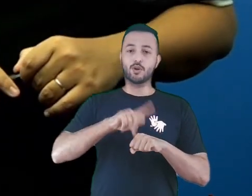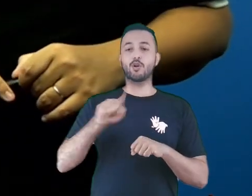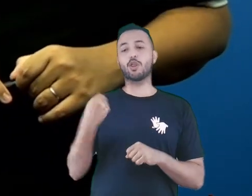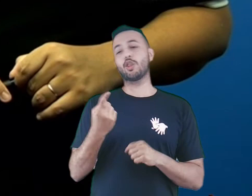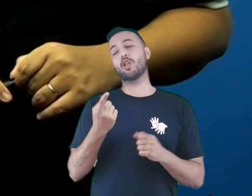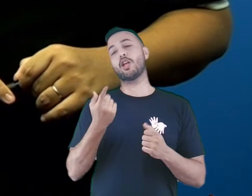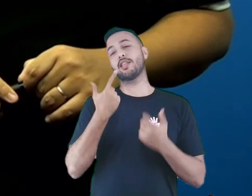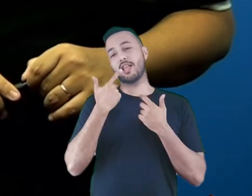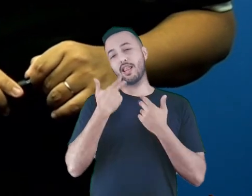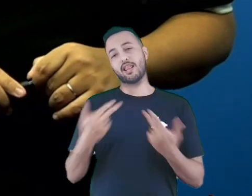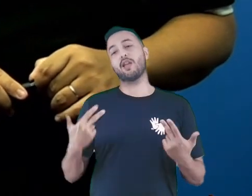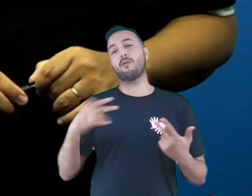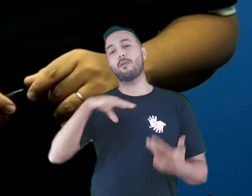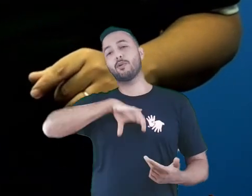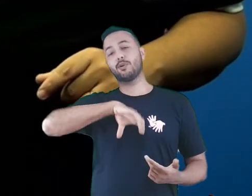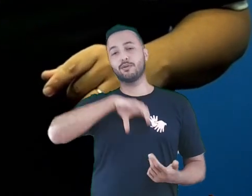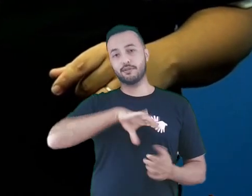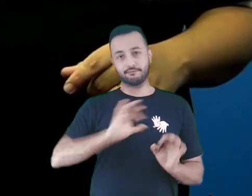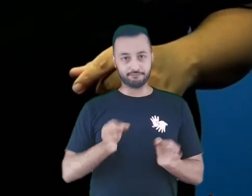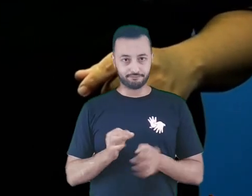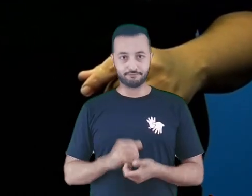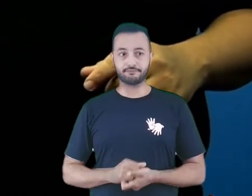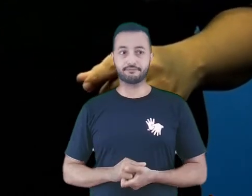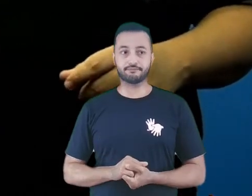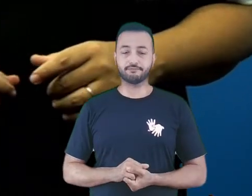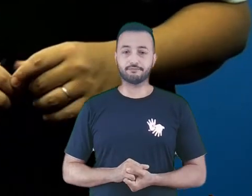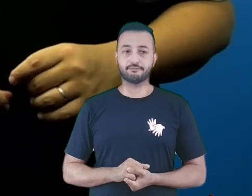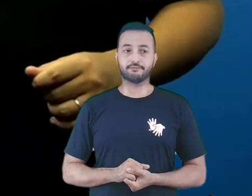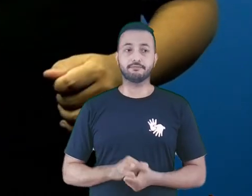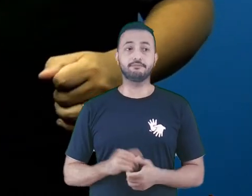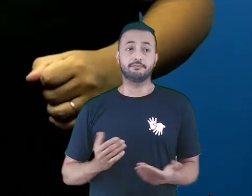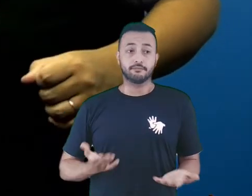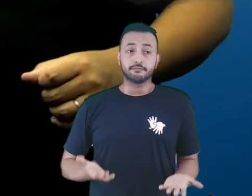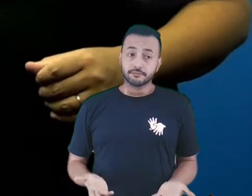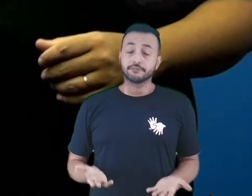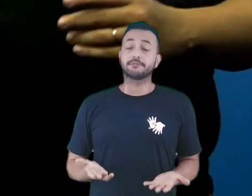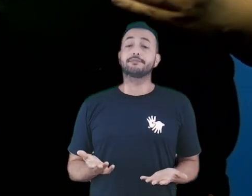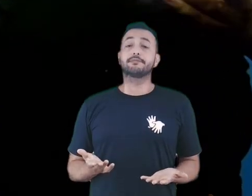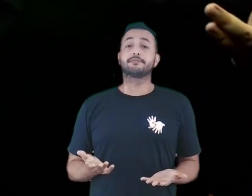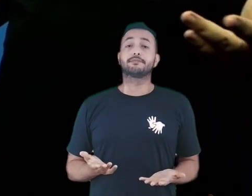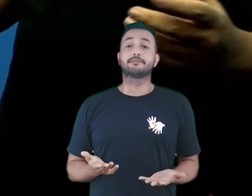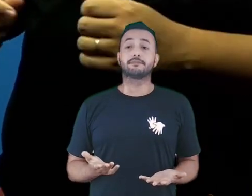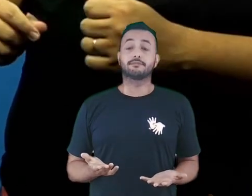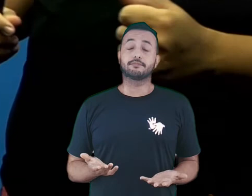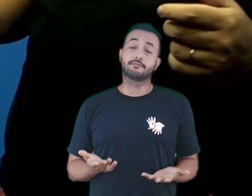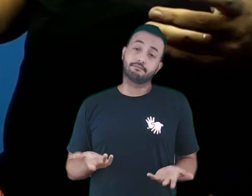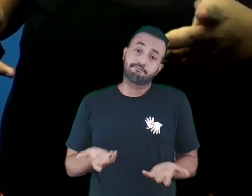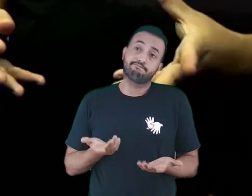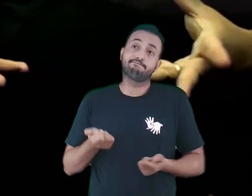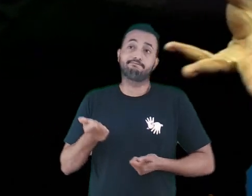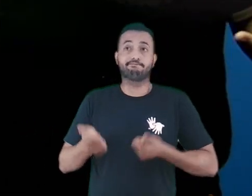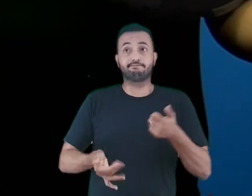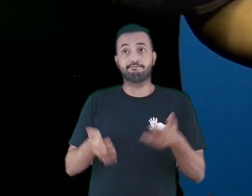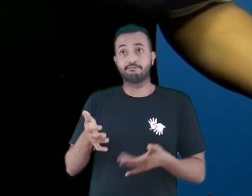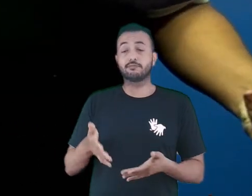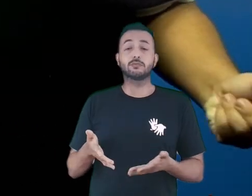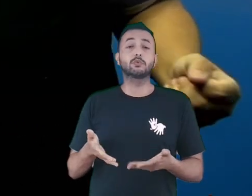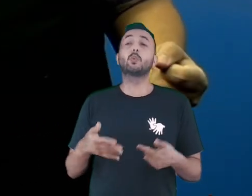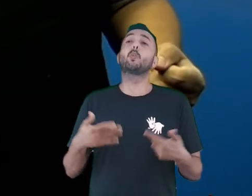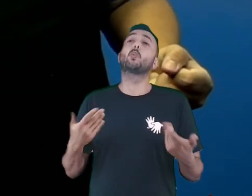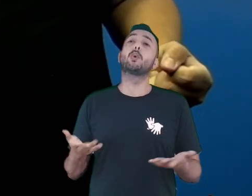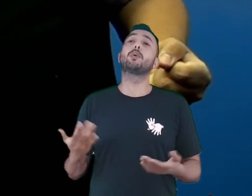língua portuguesa. Tá certo? Então, professor, em meras palavras,